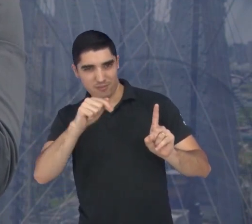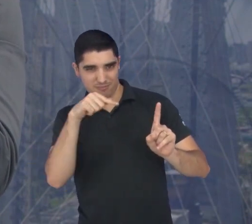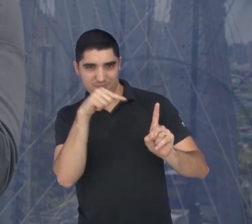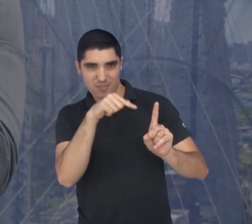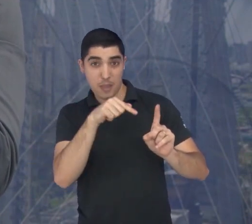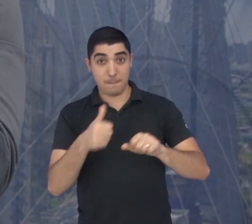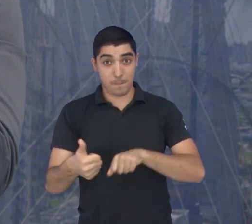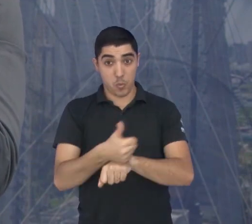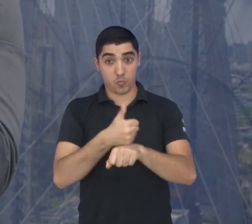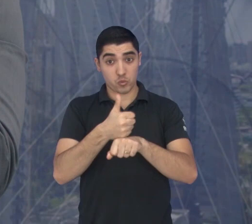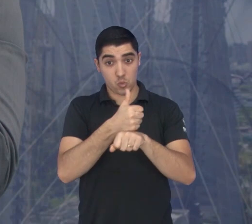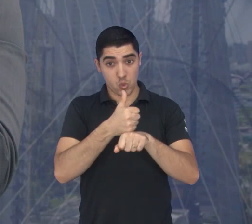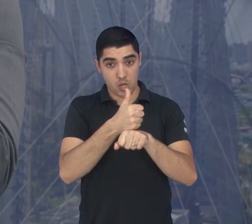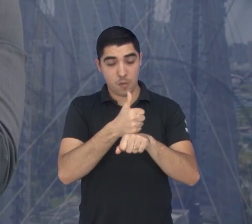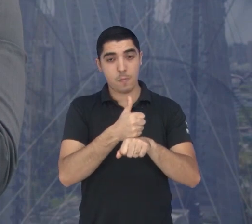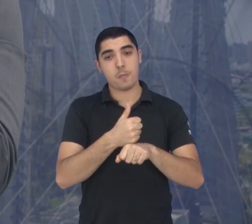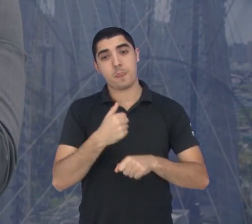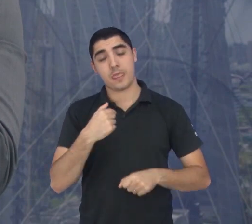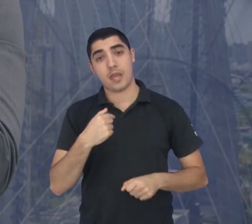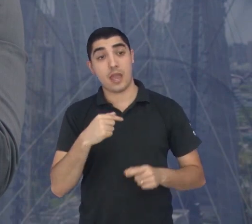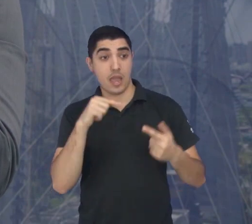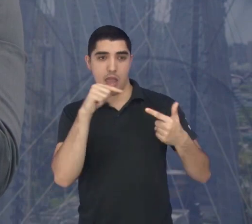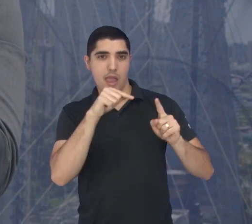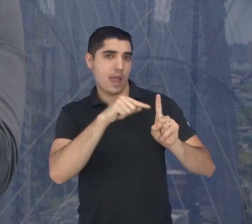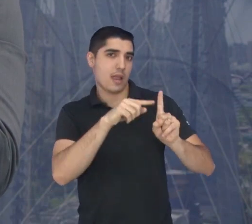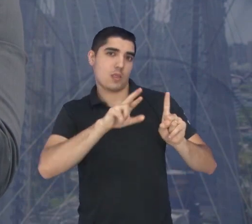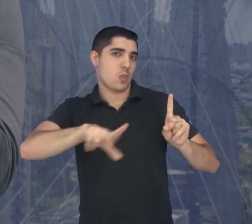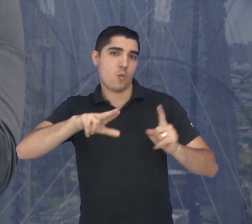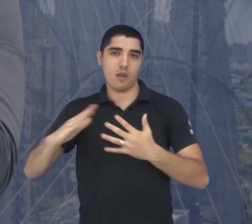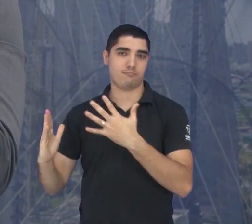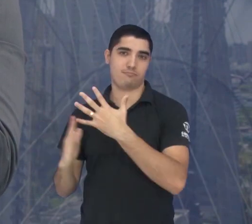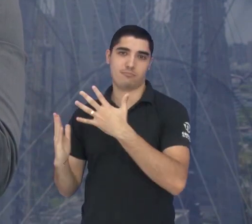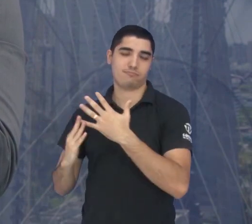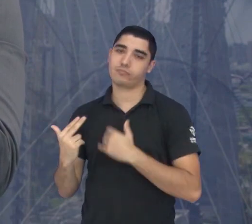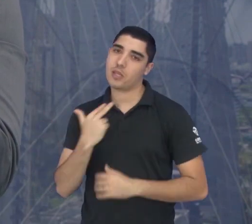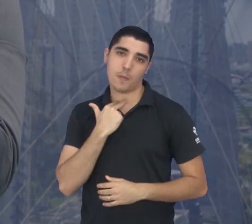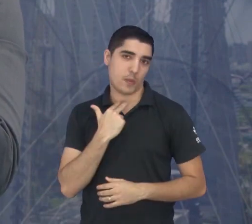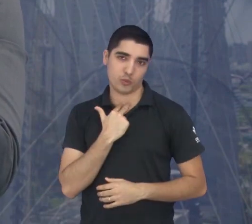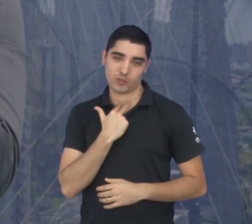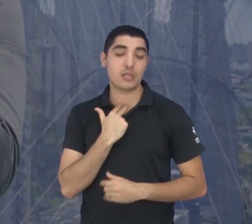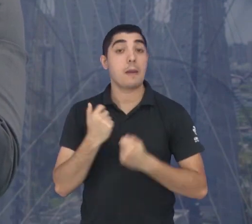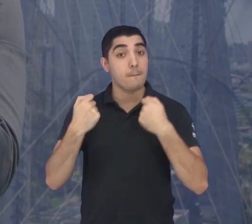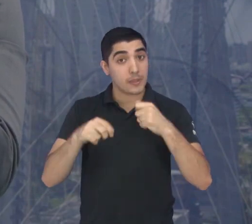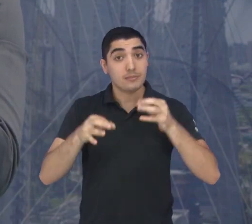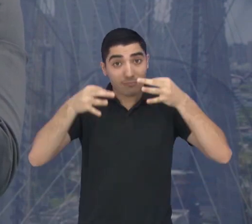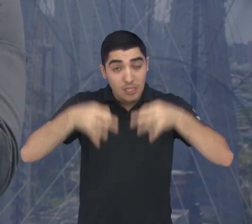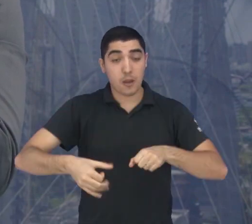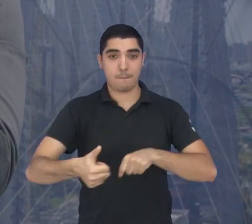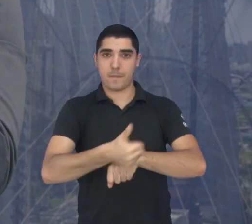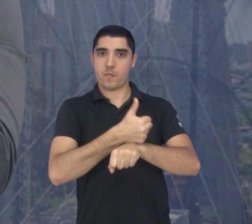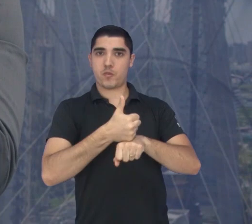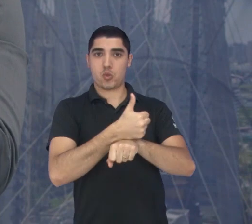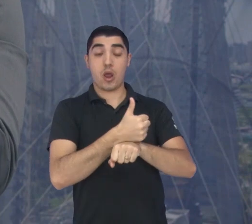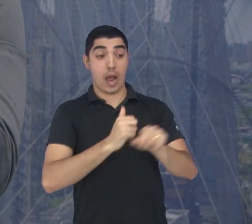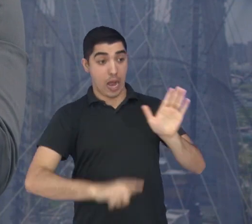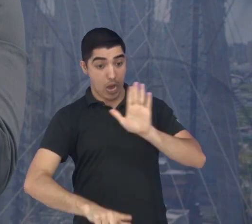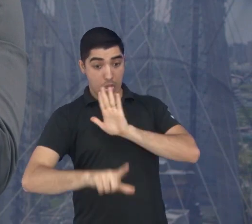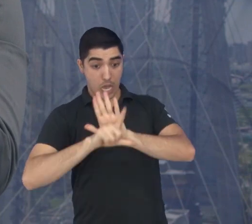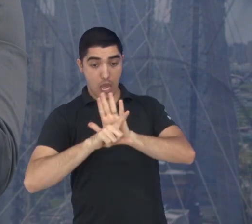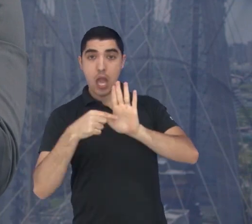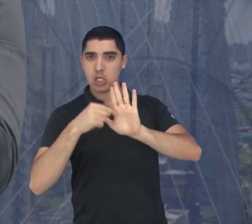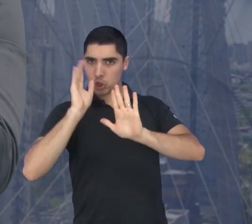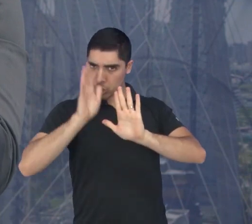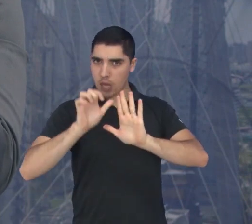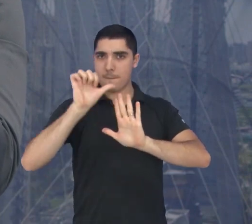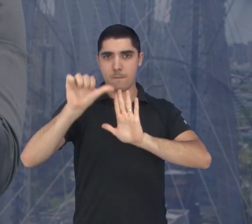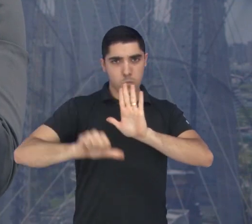consigo vislumbrar mais para amador. Você tem que ter um profissional realmente habilitado. A legislação evoluiu bastante nesse